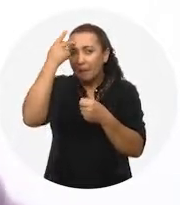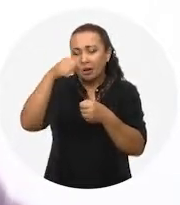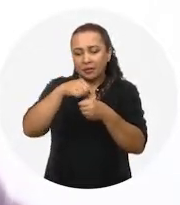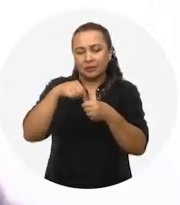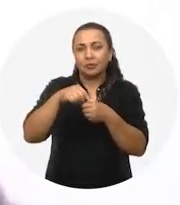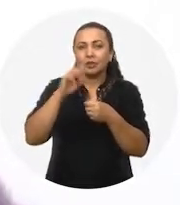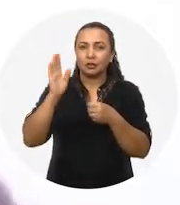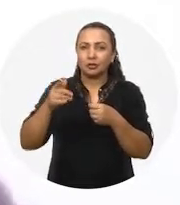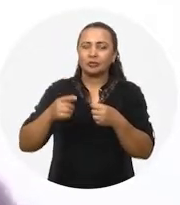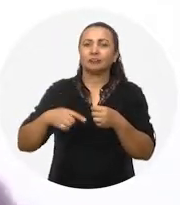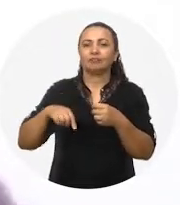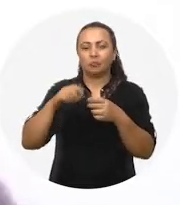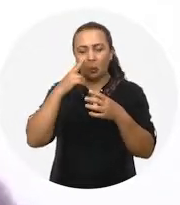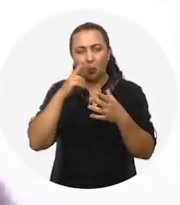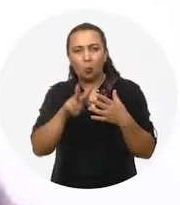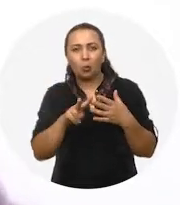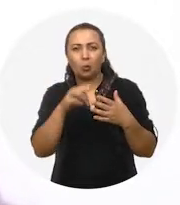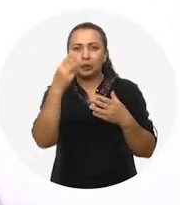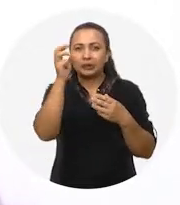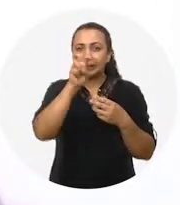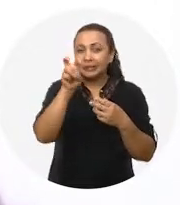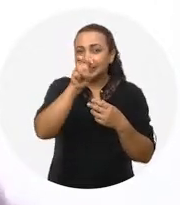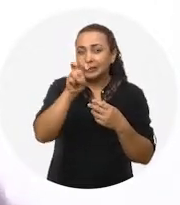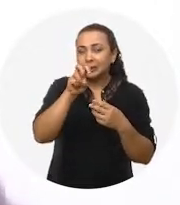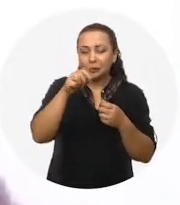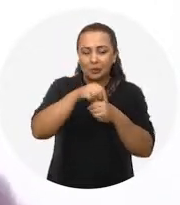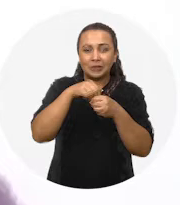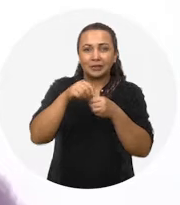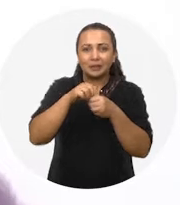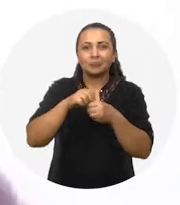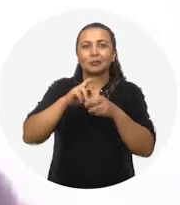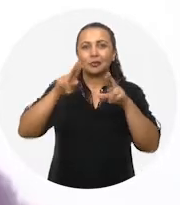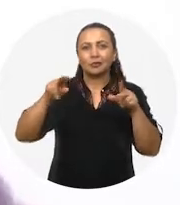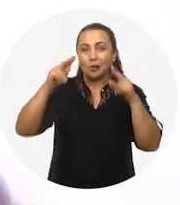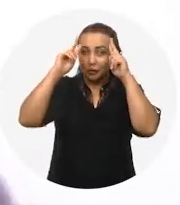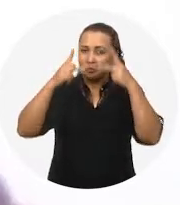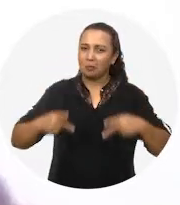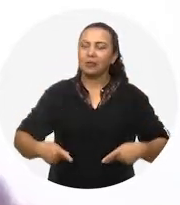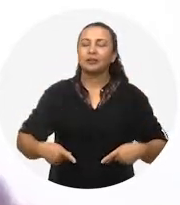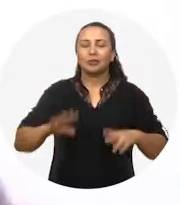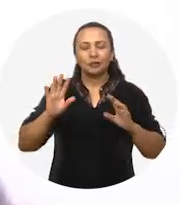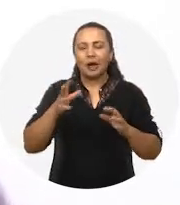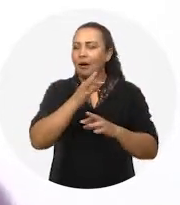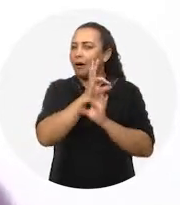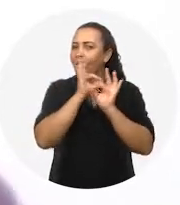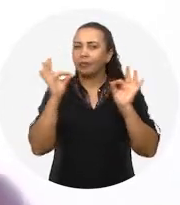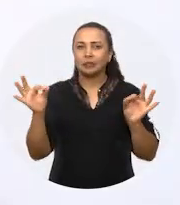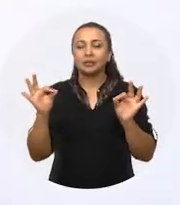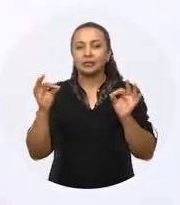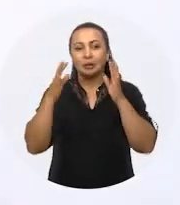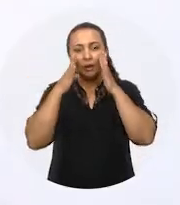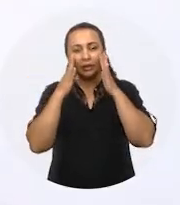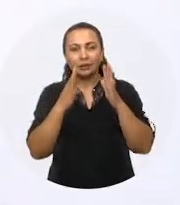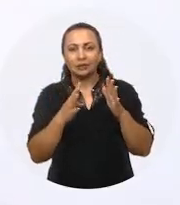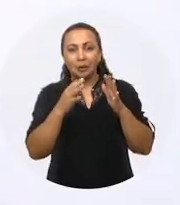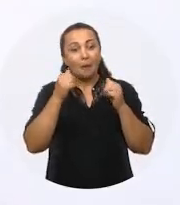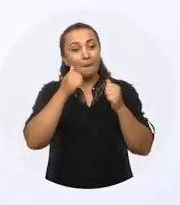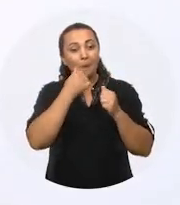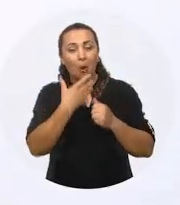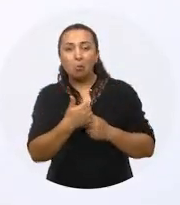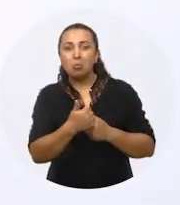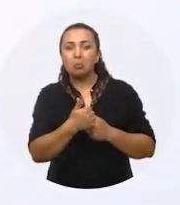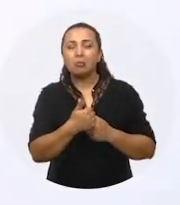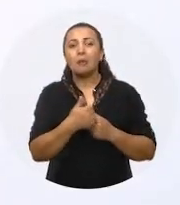células. Nós já testamos contra pelo menos 5 tipos de células diferentes humanas e elas não são tóxicas. O que chamou a